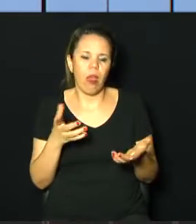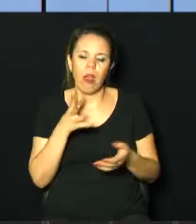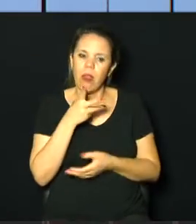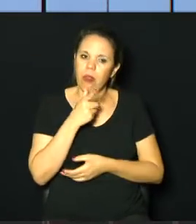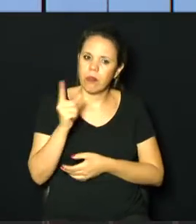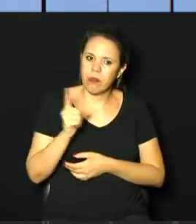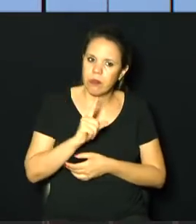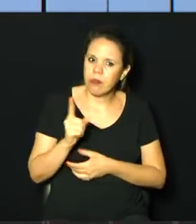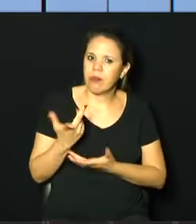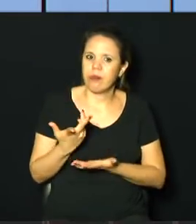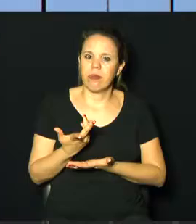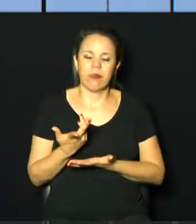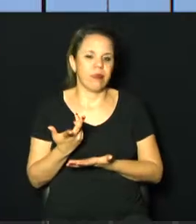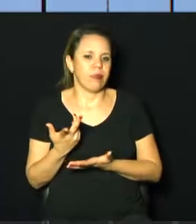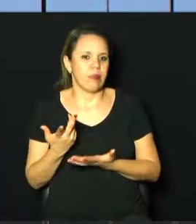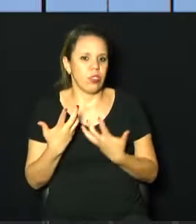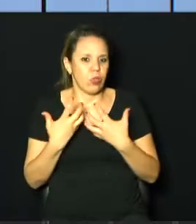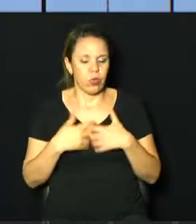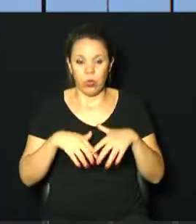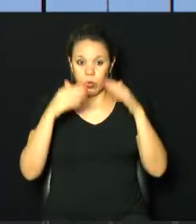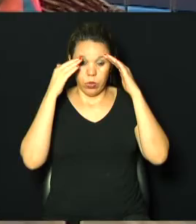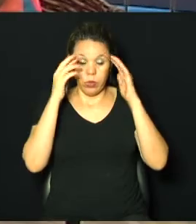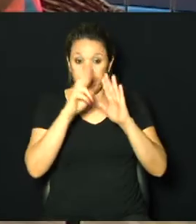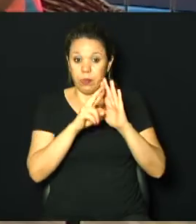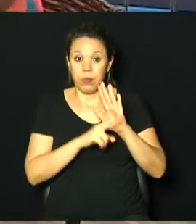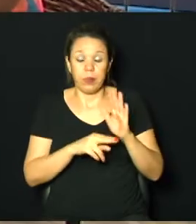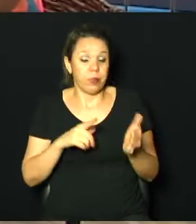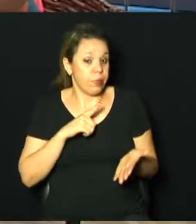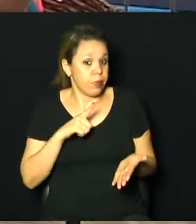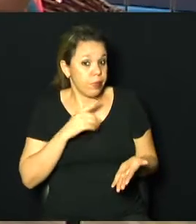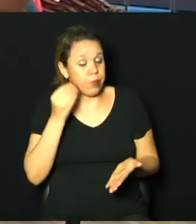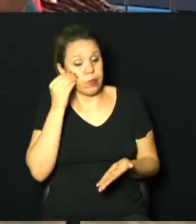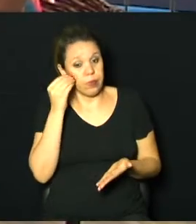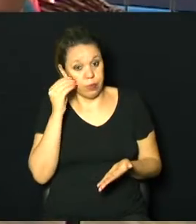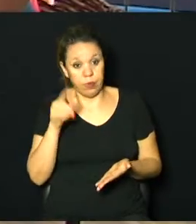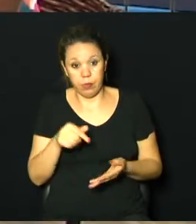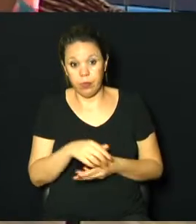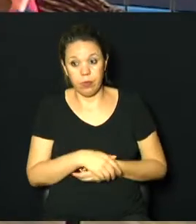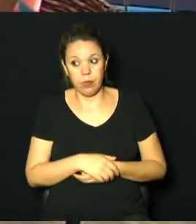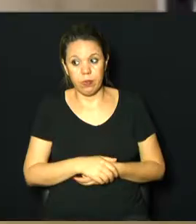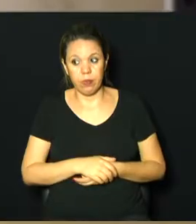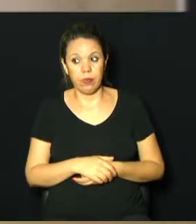tarde, é para funcionar normalmente, né? Tentar isso, é assim?